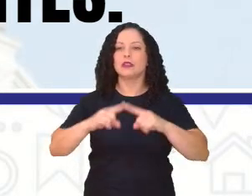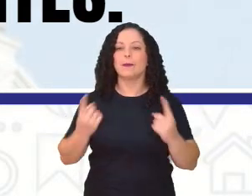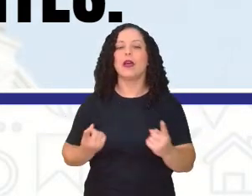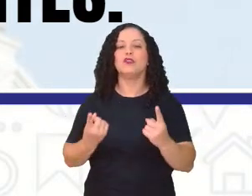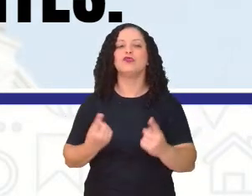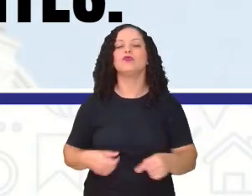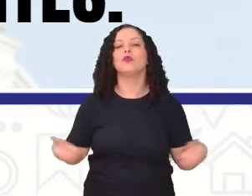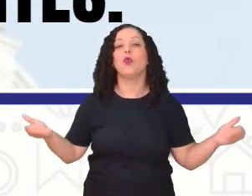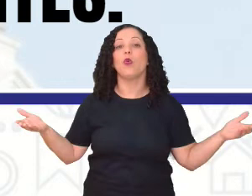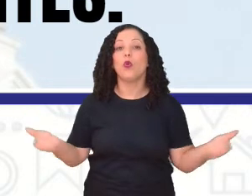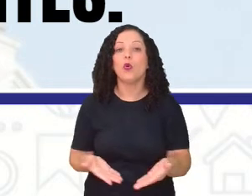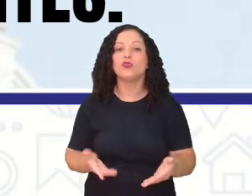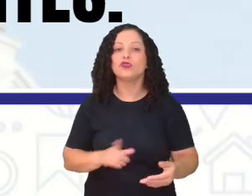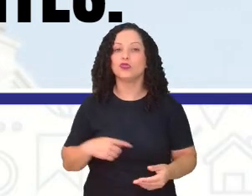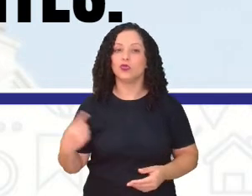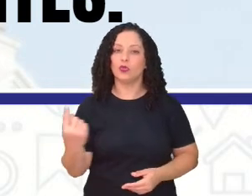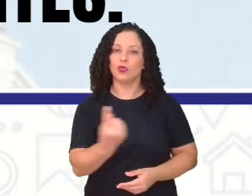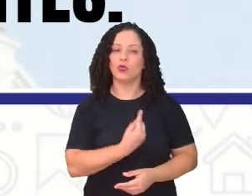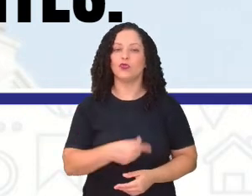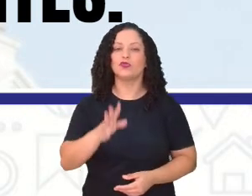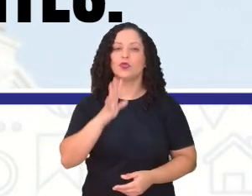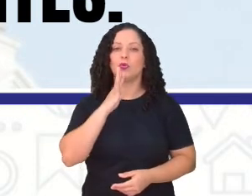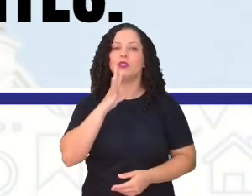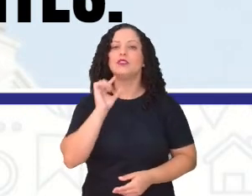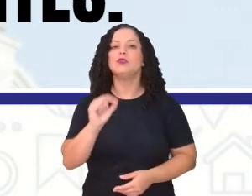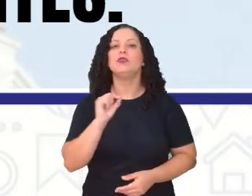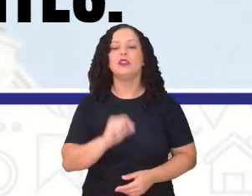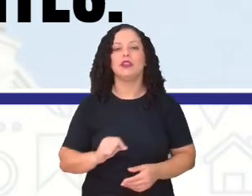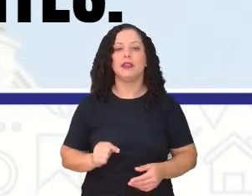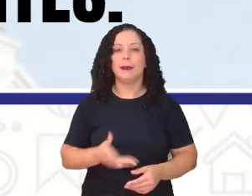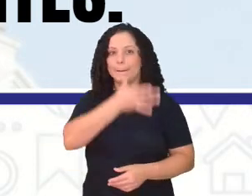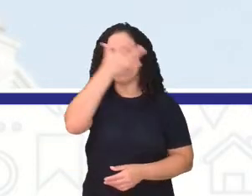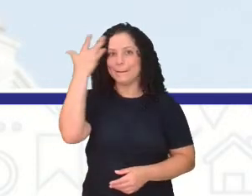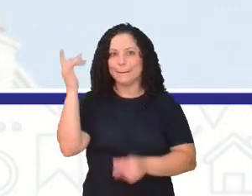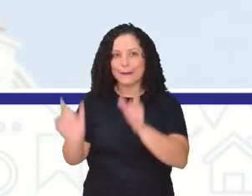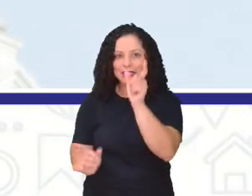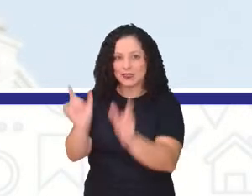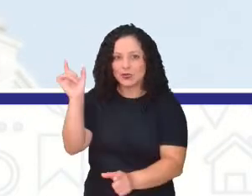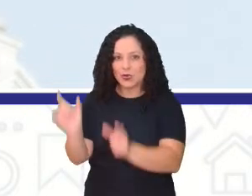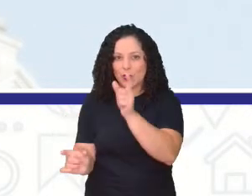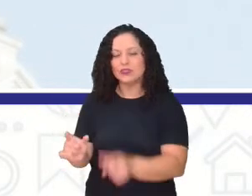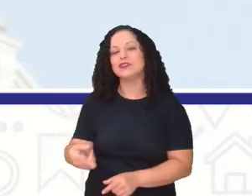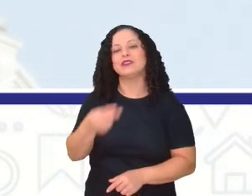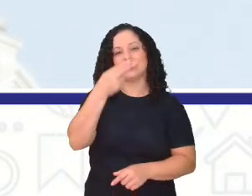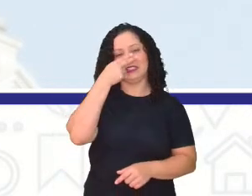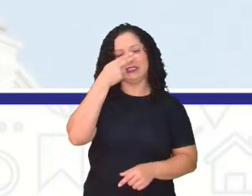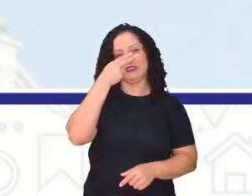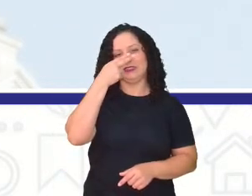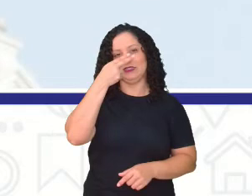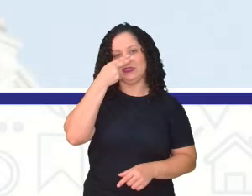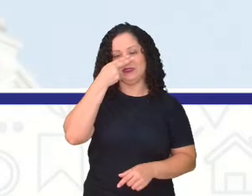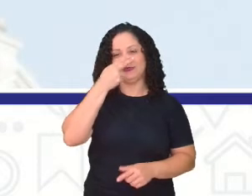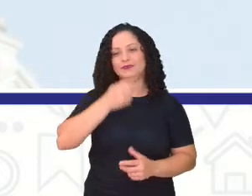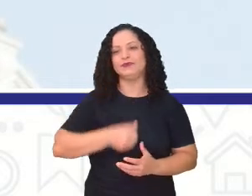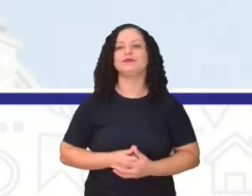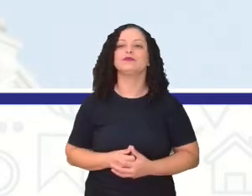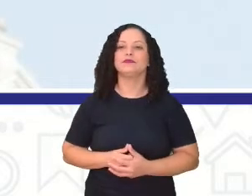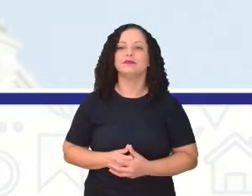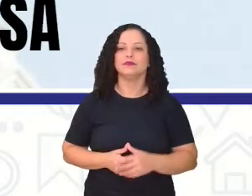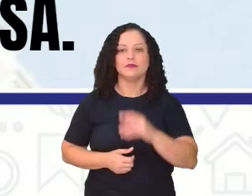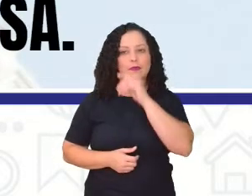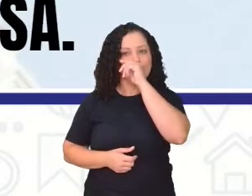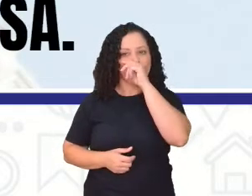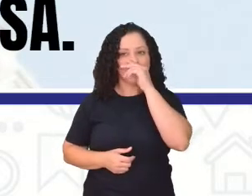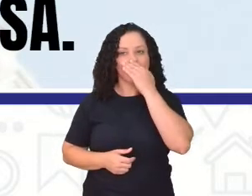gente conhece hoje como os cristãos protestantes, né? Então, a gente viu também, ó, falamos